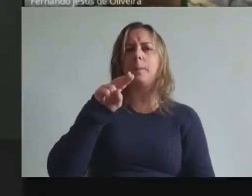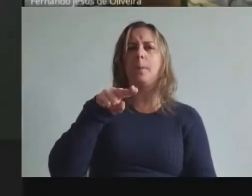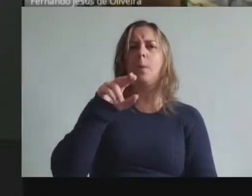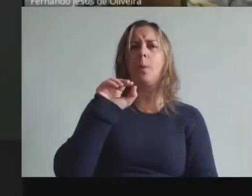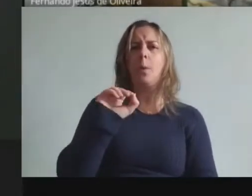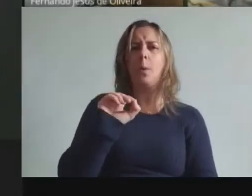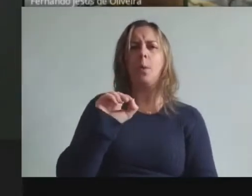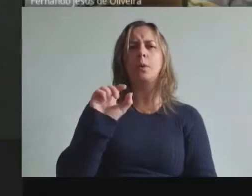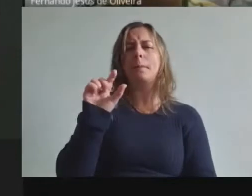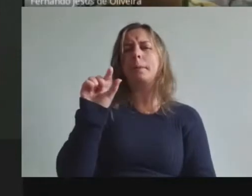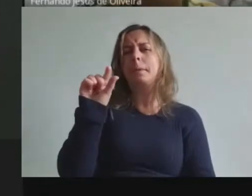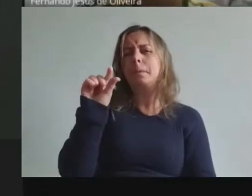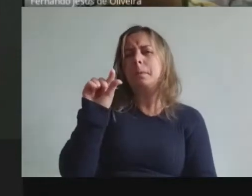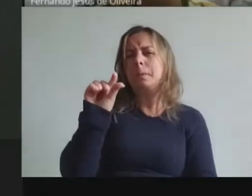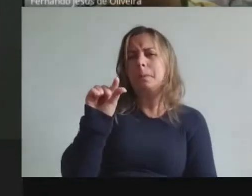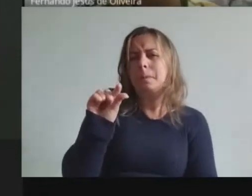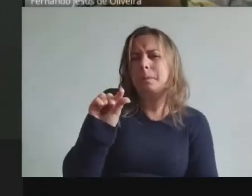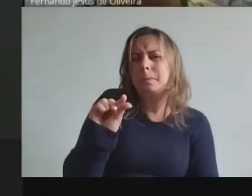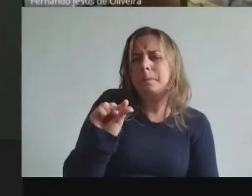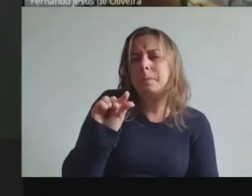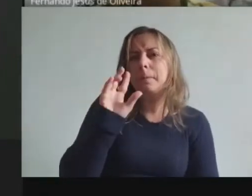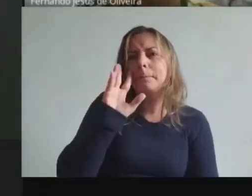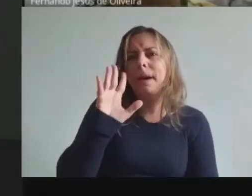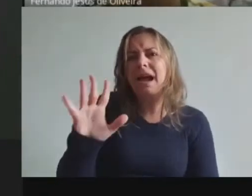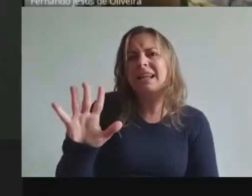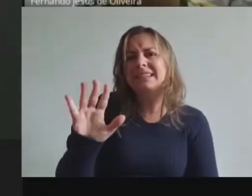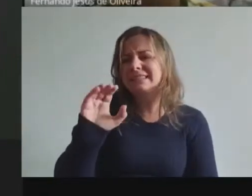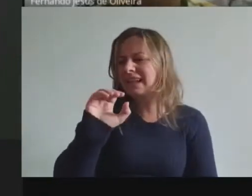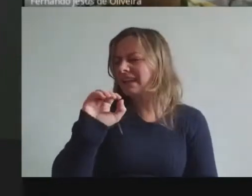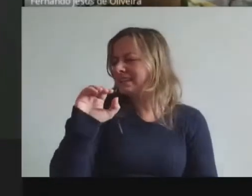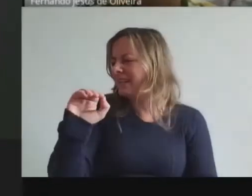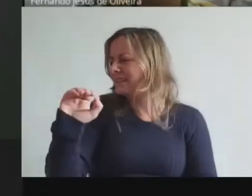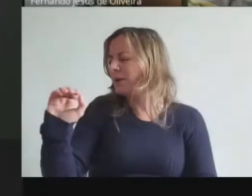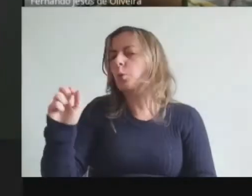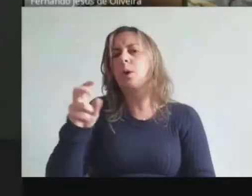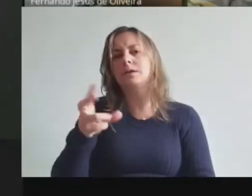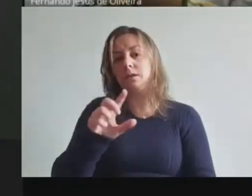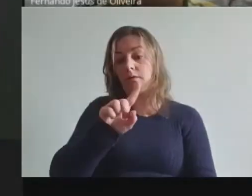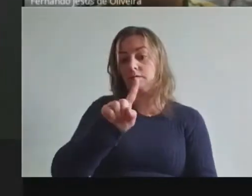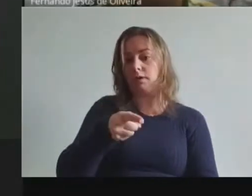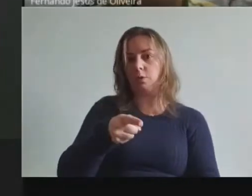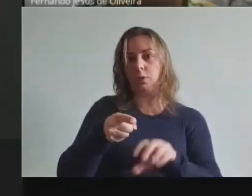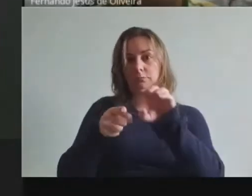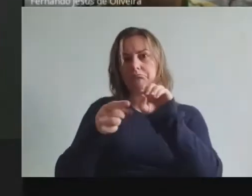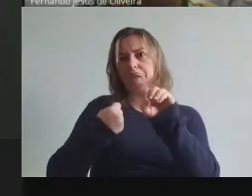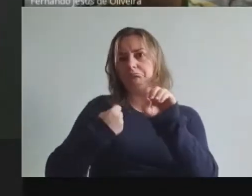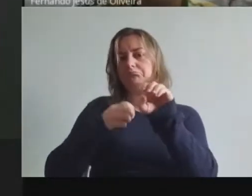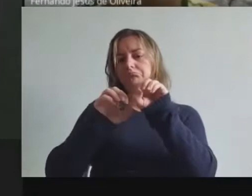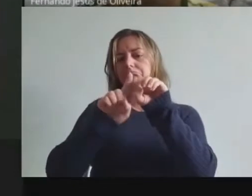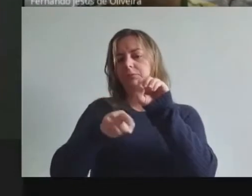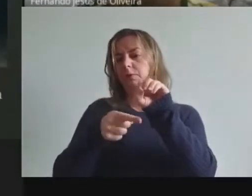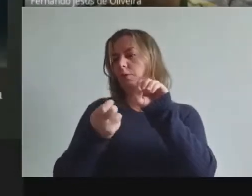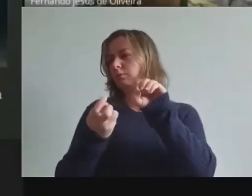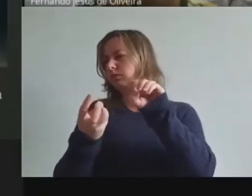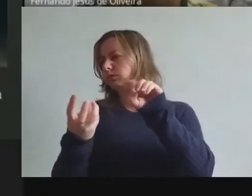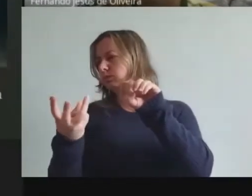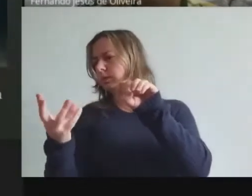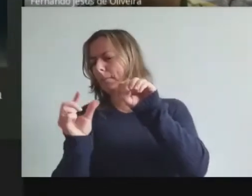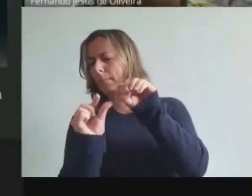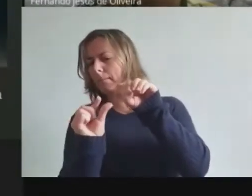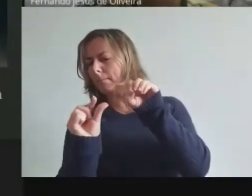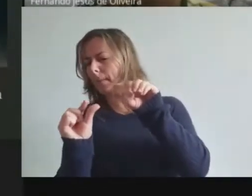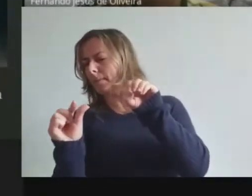né? É bem pequeno. 26 casas depois da vírgula, ok?